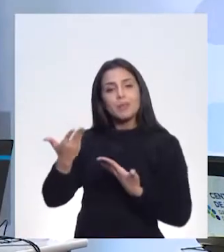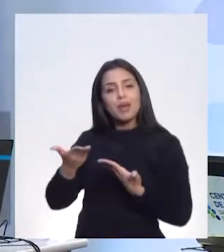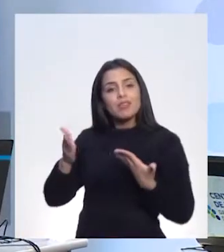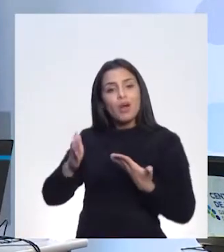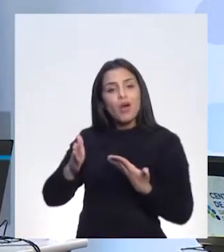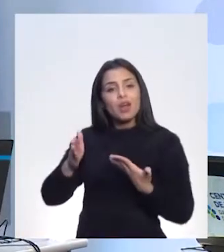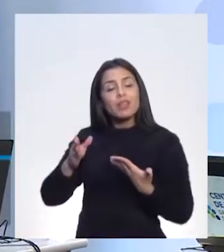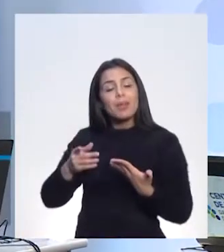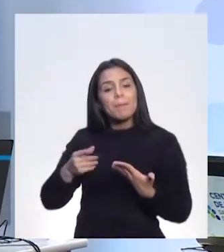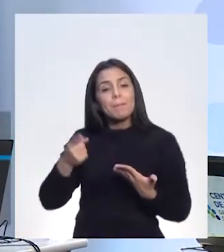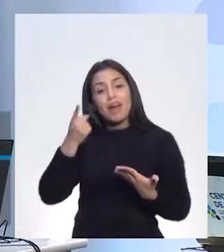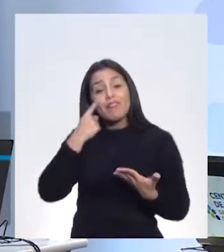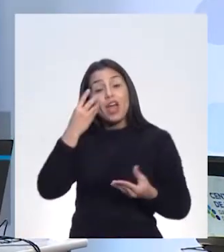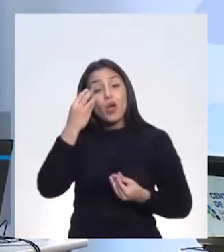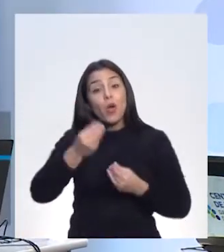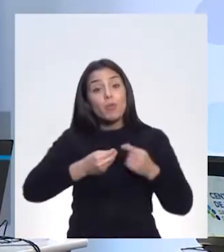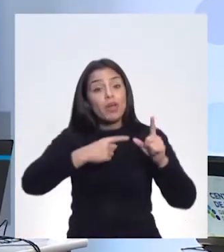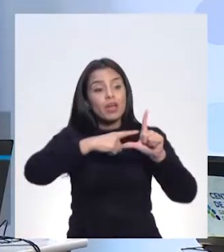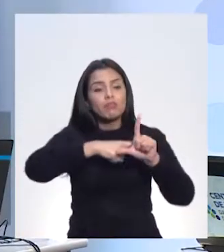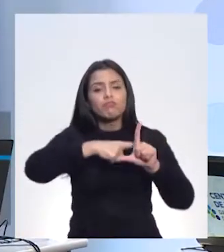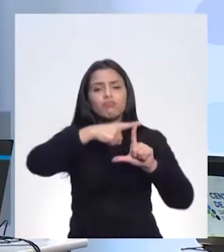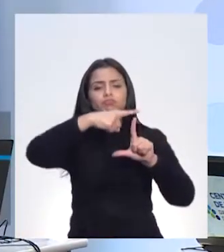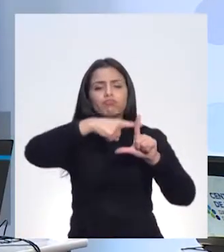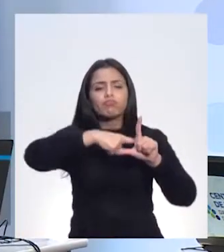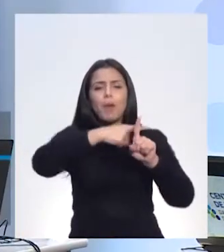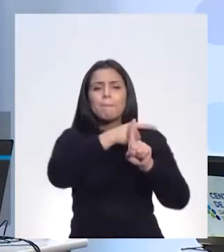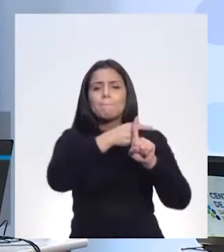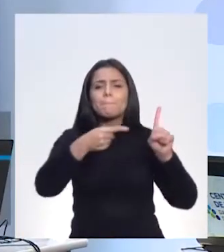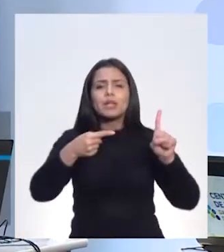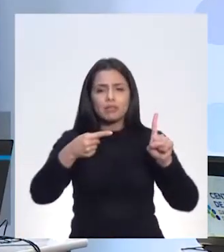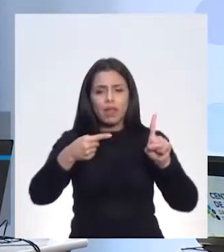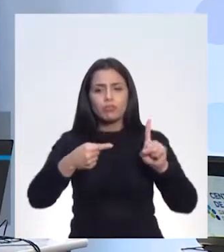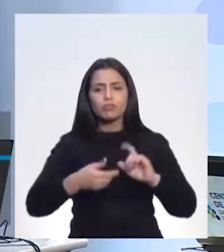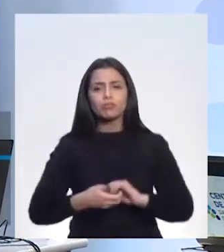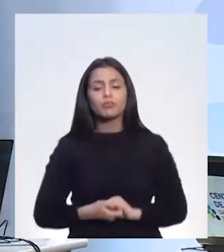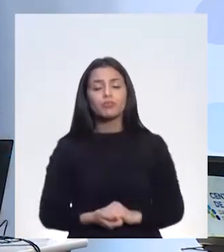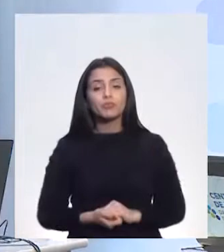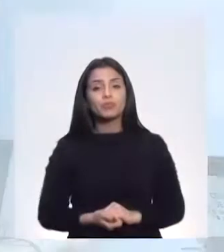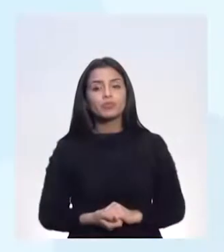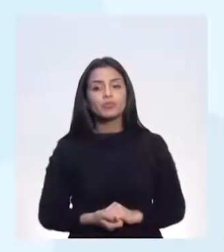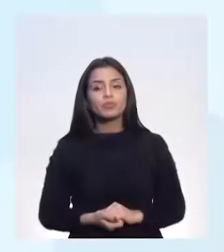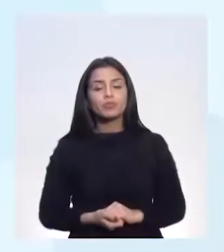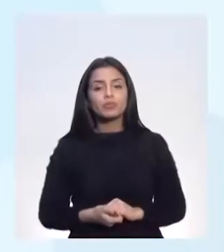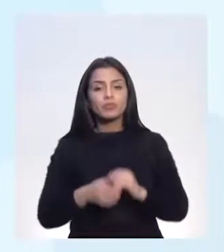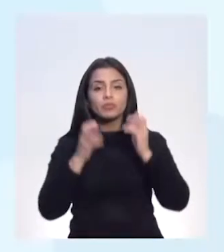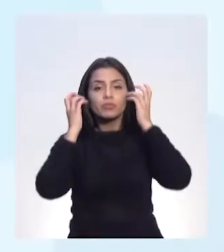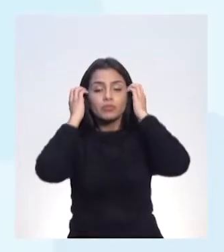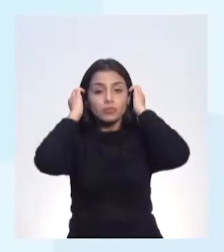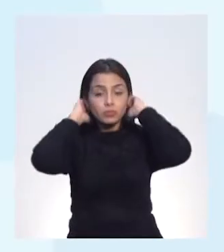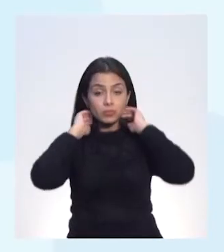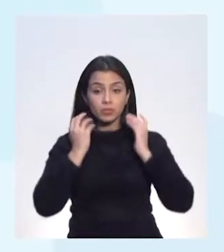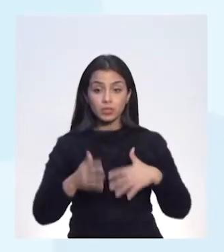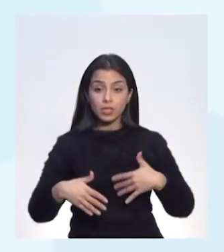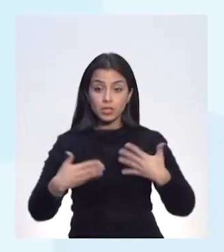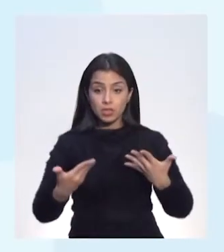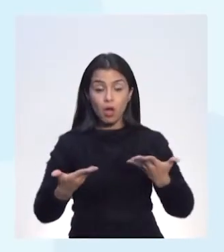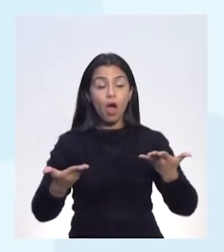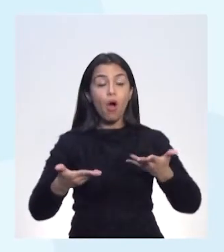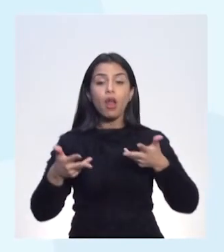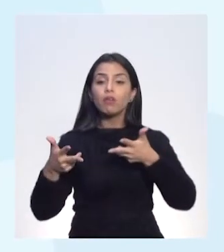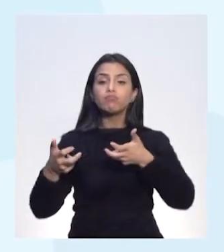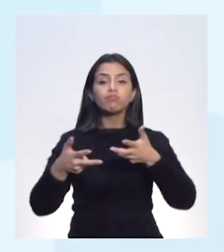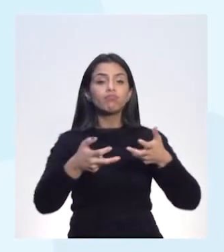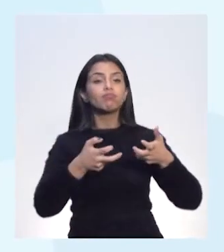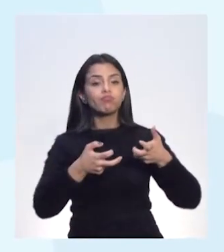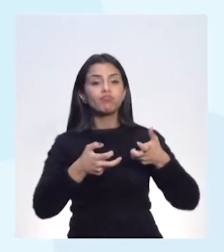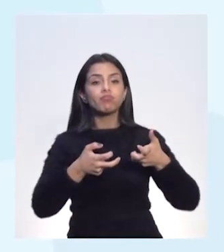para encontrar aonde que era exatamente a metade dessa curvinha, certo? Então, observe a